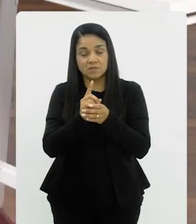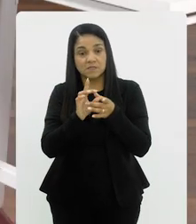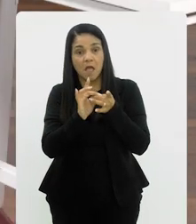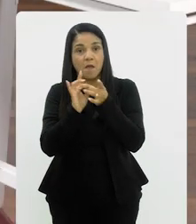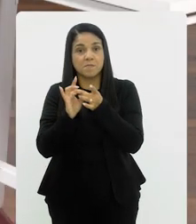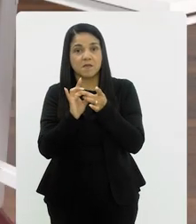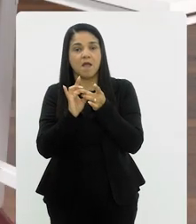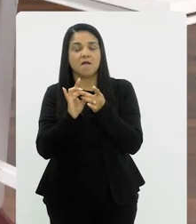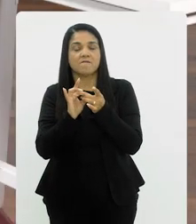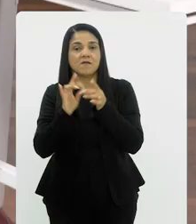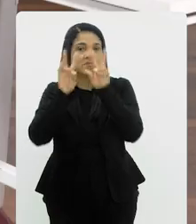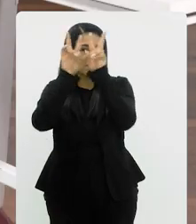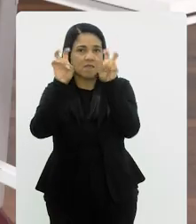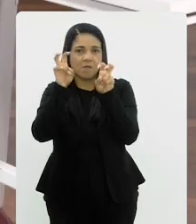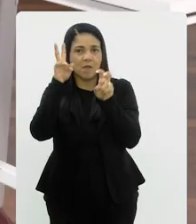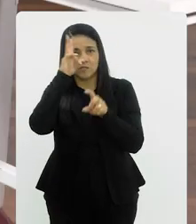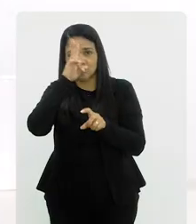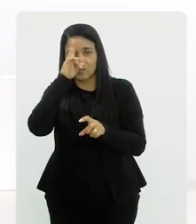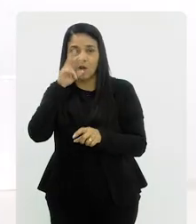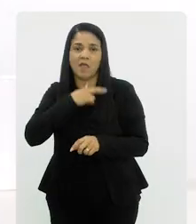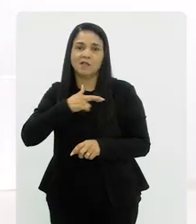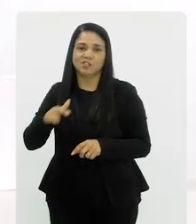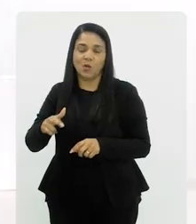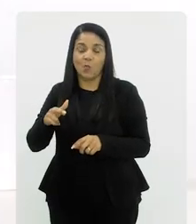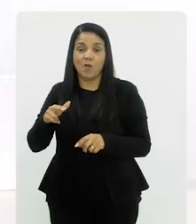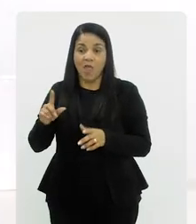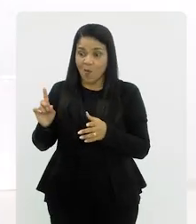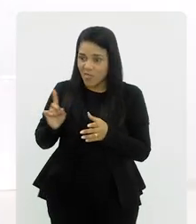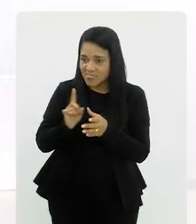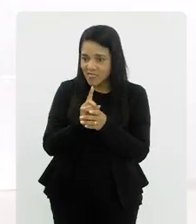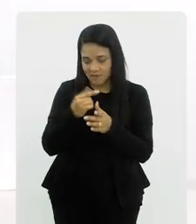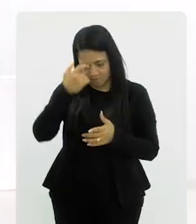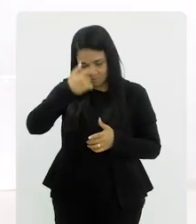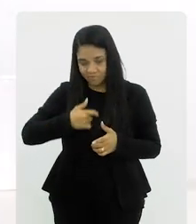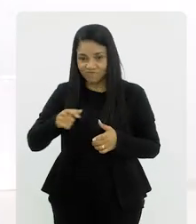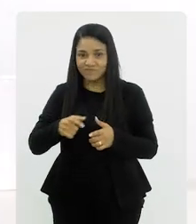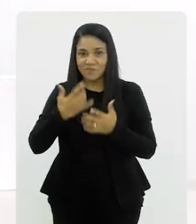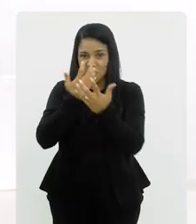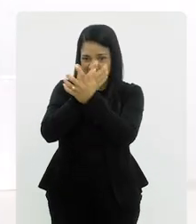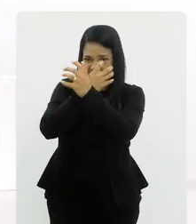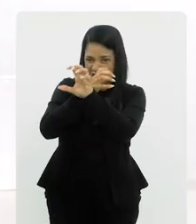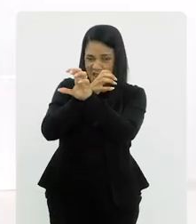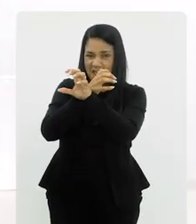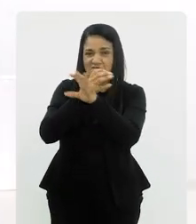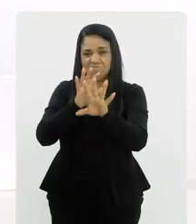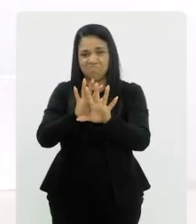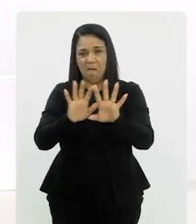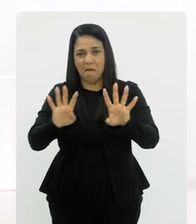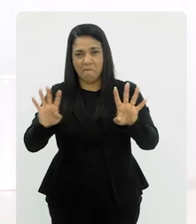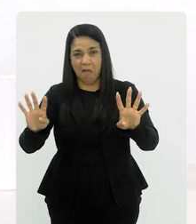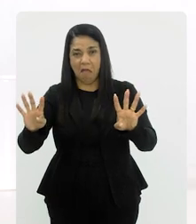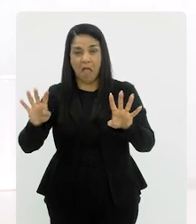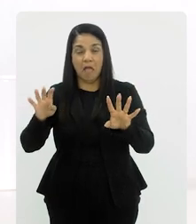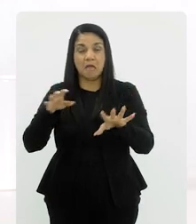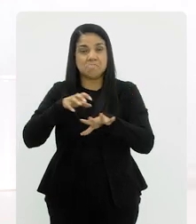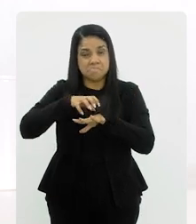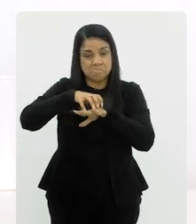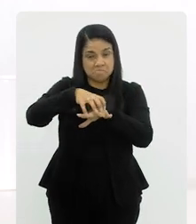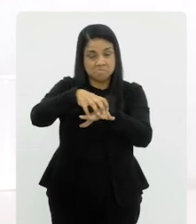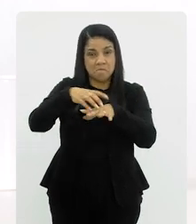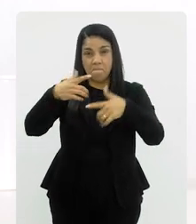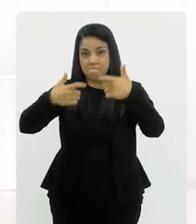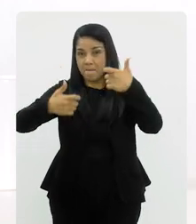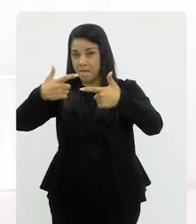entrava lá, acho que se apregava muito em fazer enredo de religião. Ah. Eu logo no primeiro ano já quebrei isso, coloquei uma brialas com caveira, com um